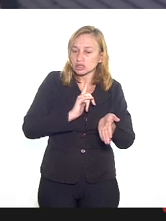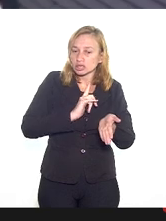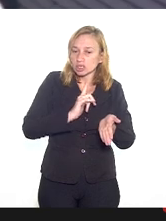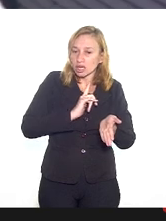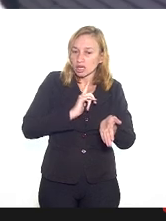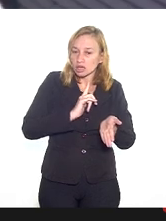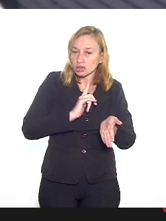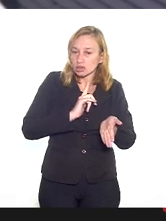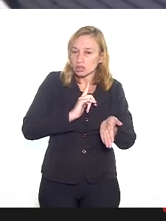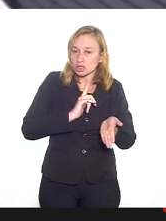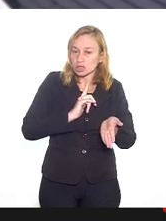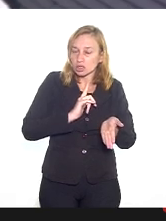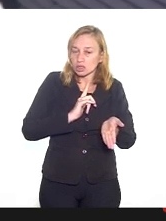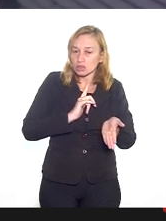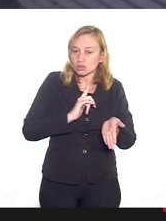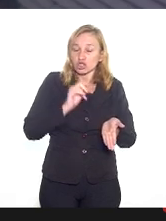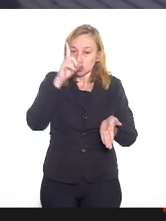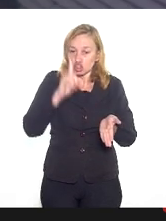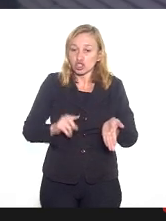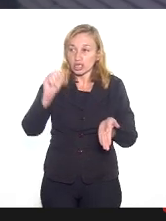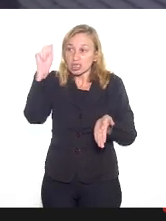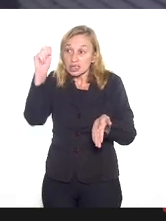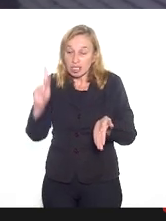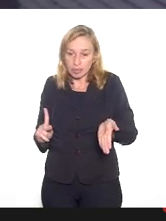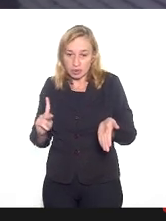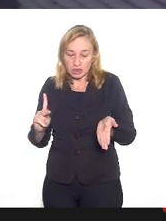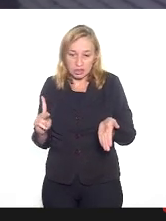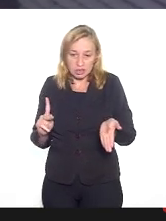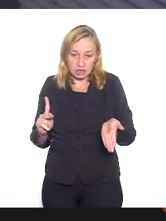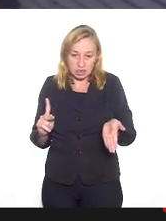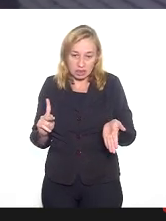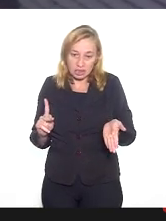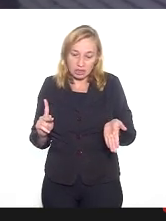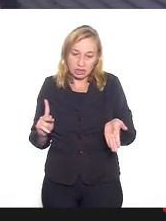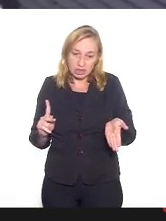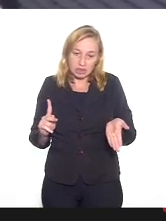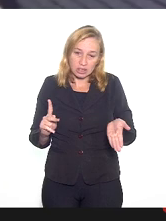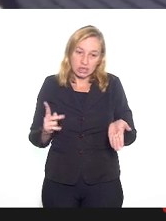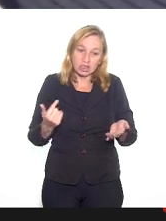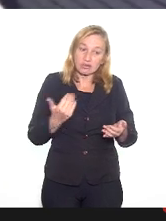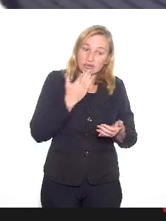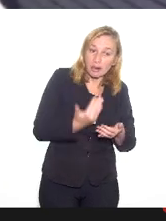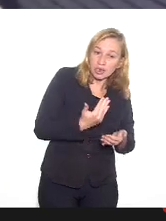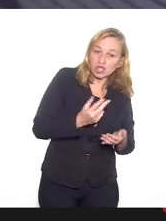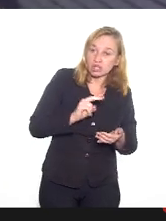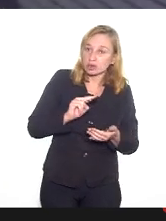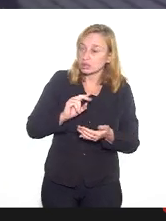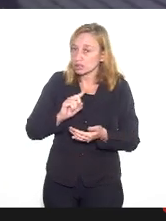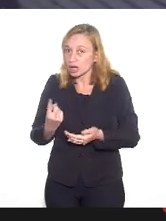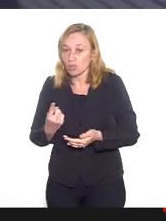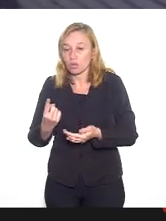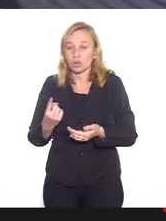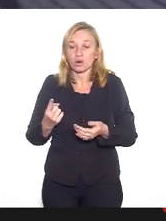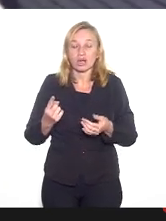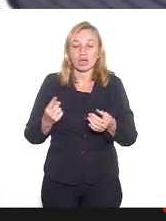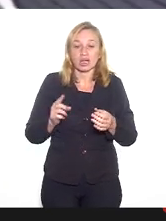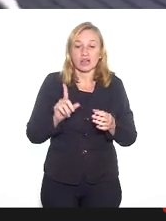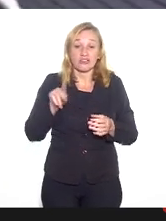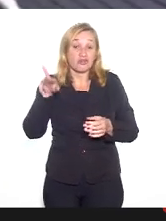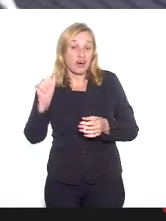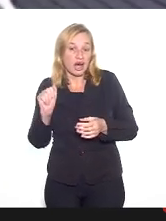se aposentar, de irem para a reserva remunerada, se elas vão pedir, se não vão pedir, isso abre uma vaga,